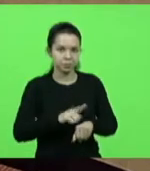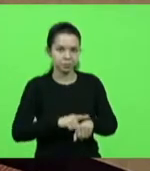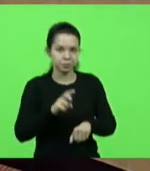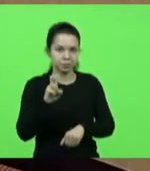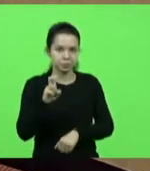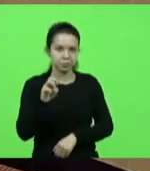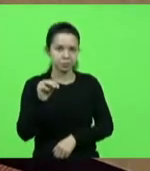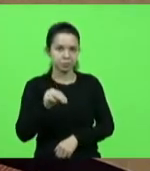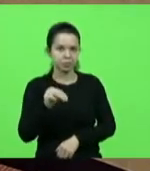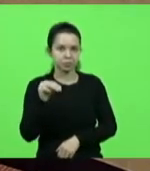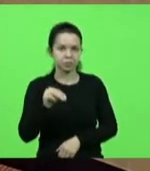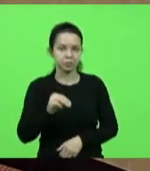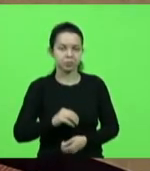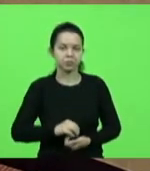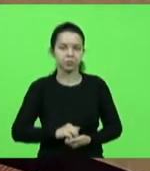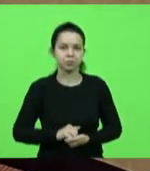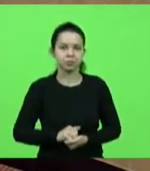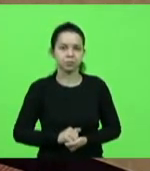deputado.